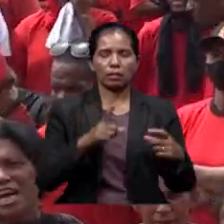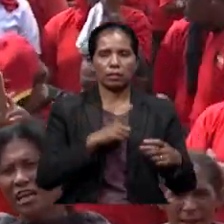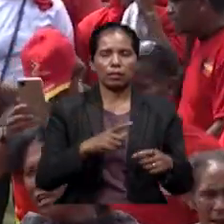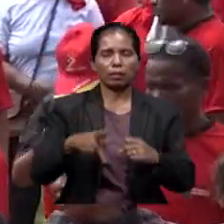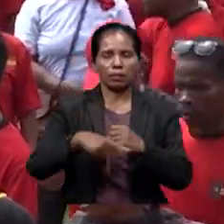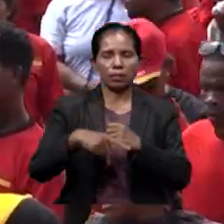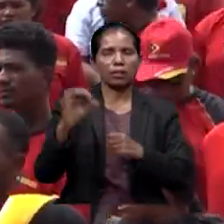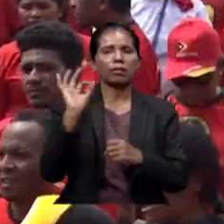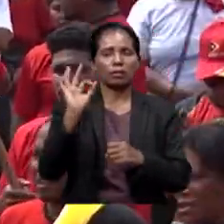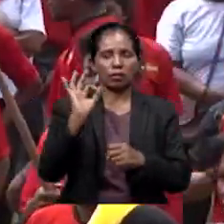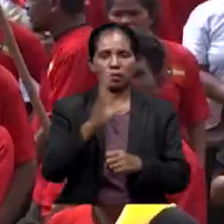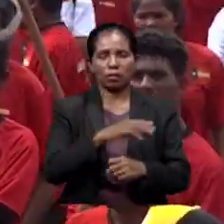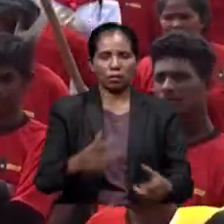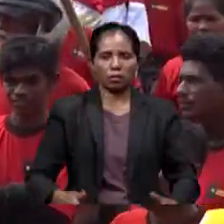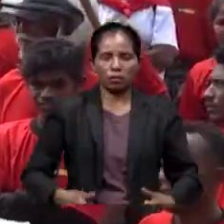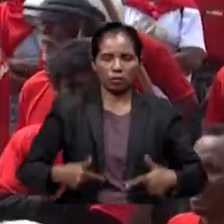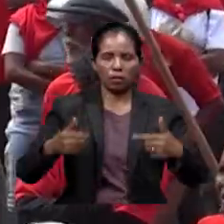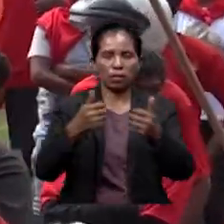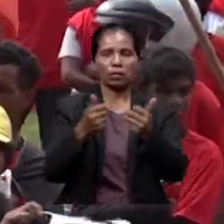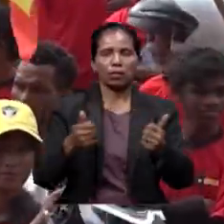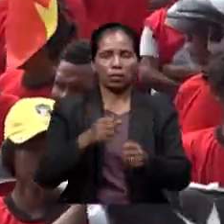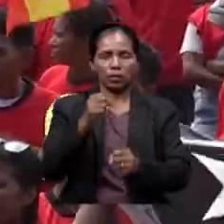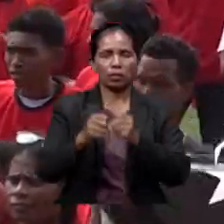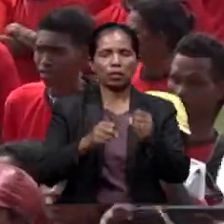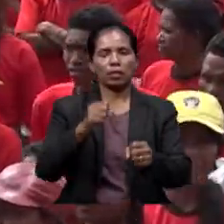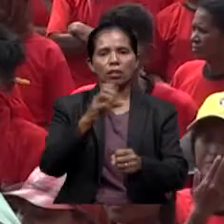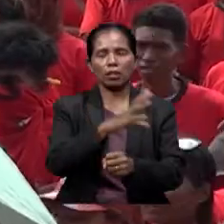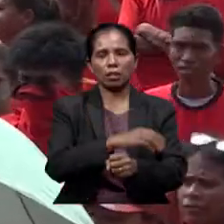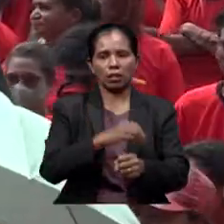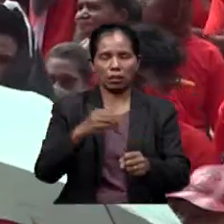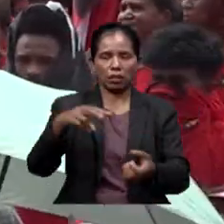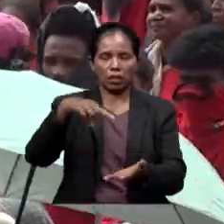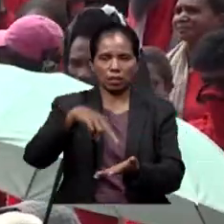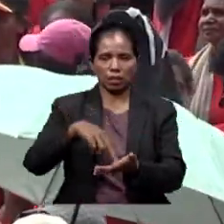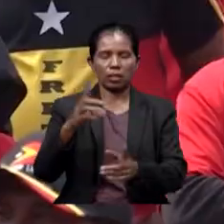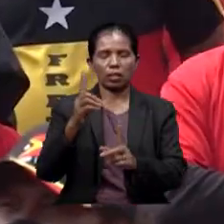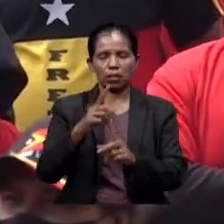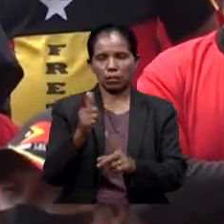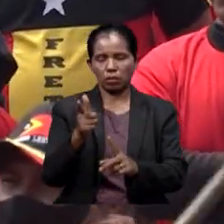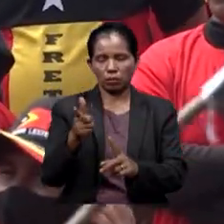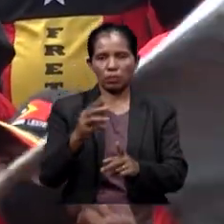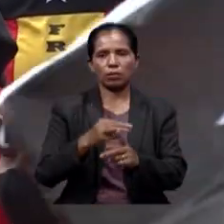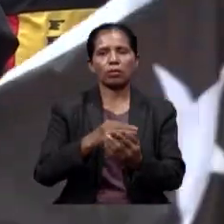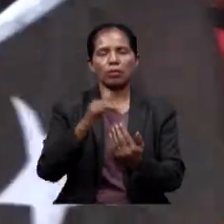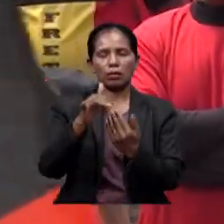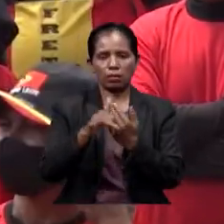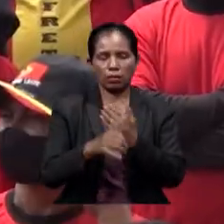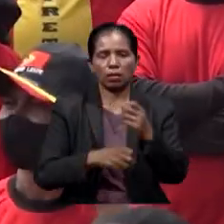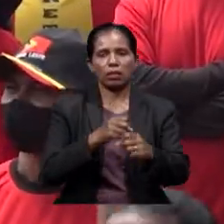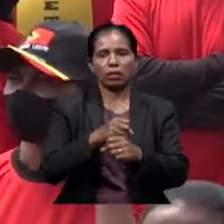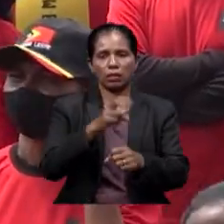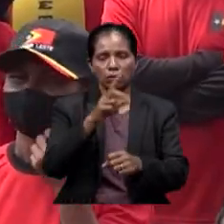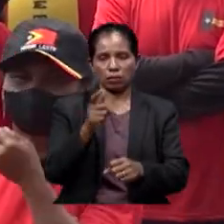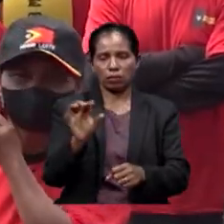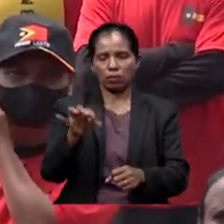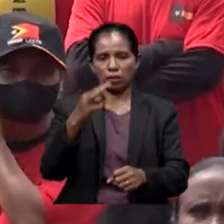Fretilin, ha humores, ho fundação Associação Social Democrata Timorense Nebehari e ha loron rua nulu fulan maio tinarim ida atusia